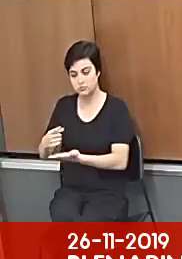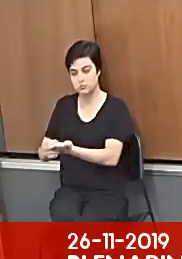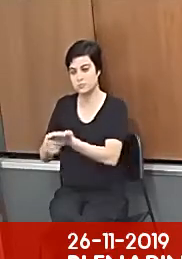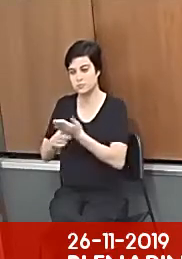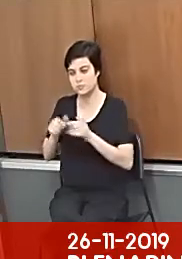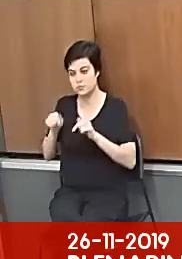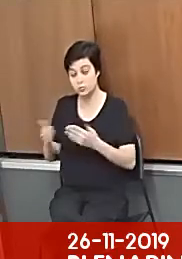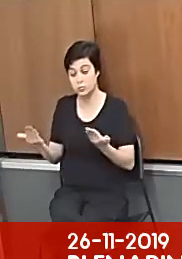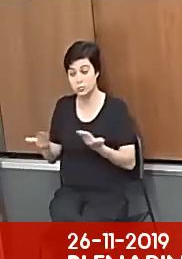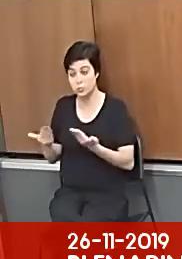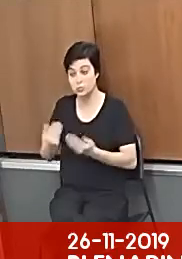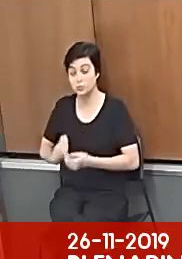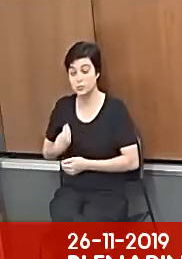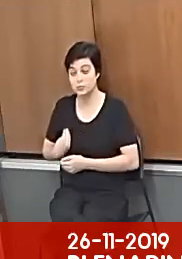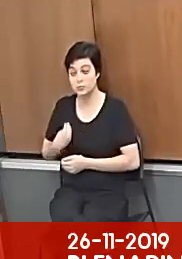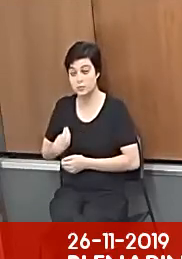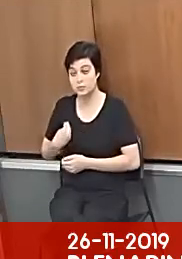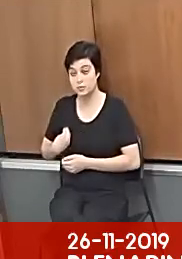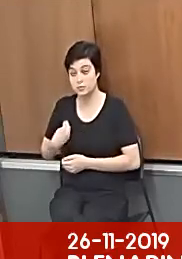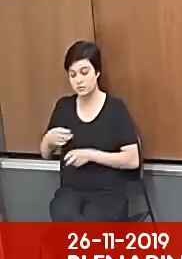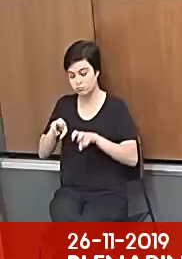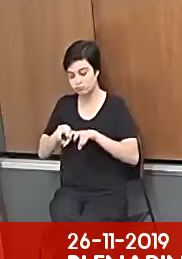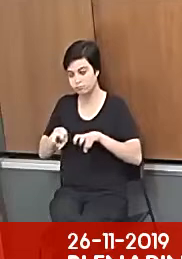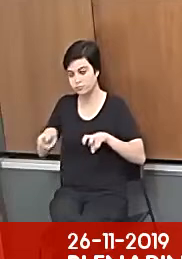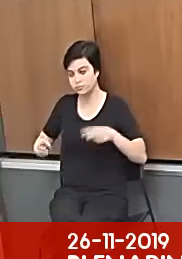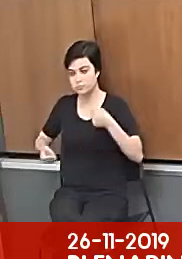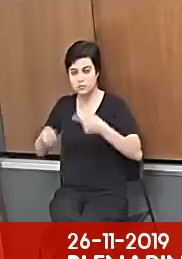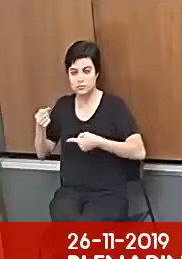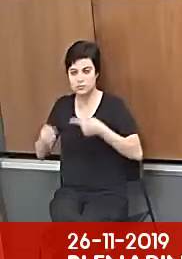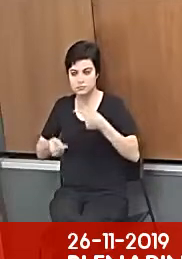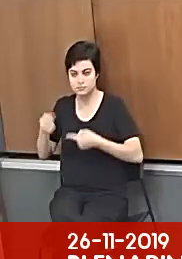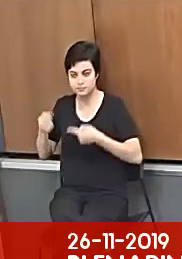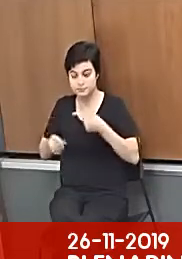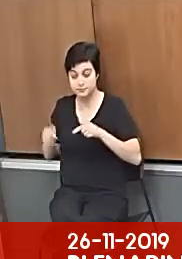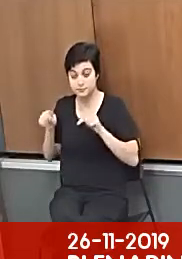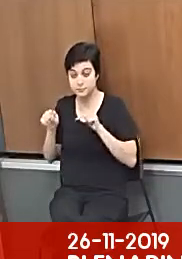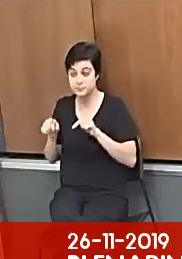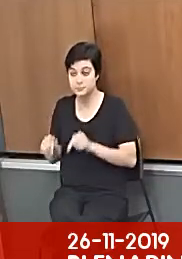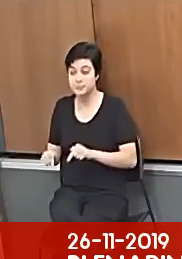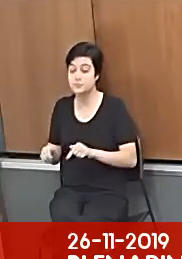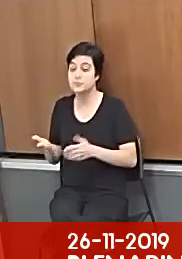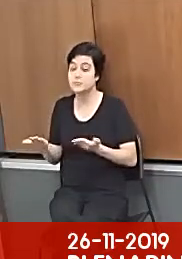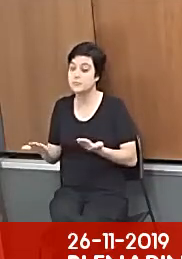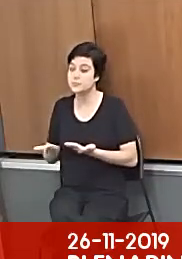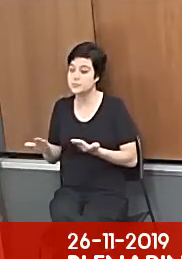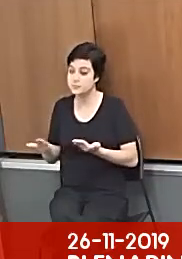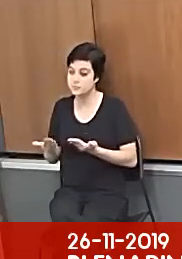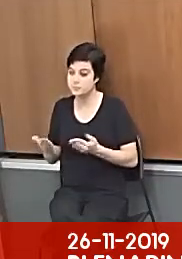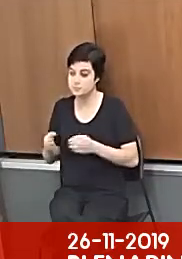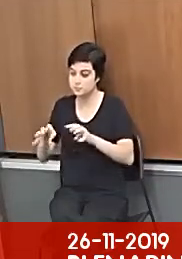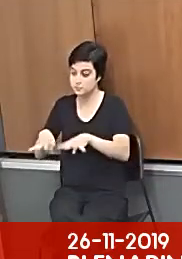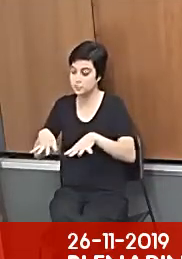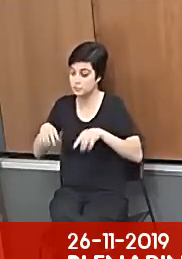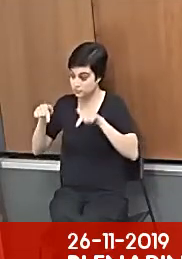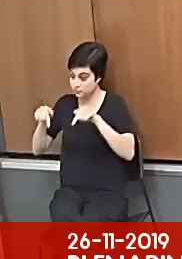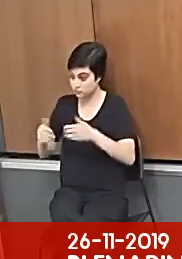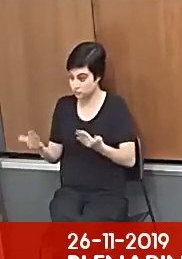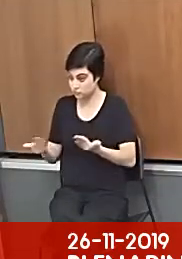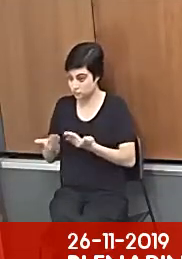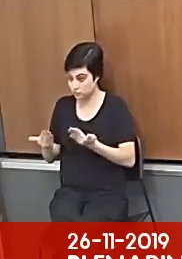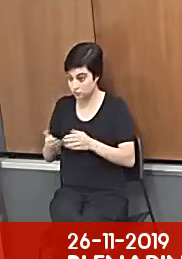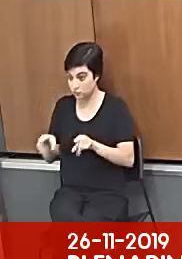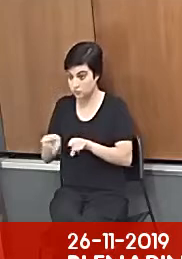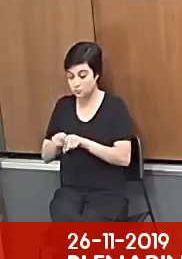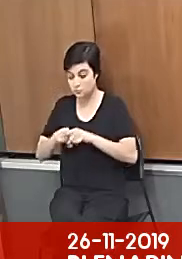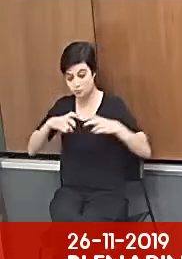essa comissão para comporem este debate, né? Estão compondo aqui o plenarinho, né? Na mesa de honra